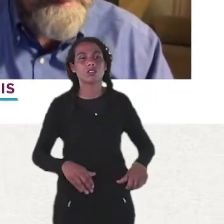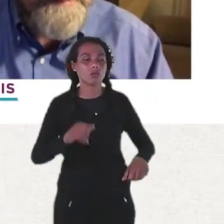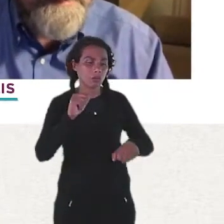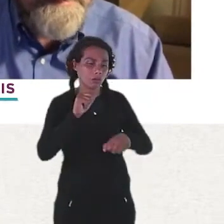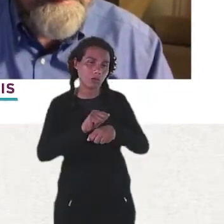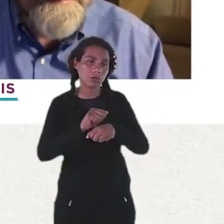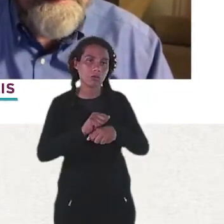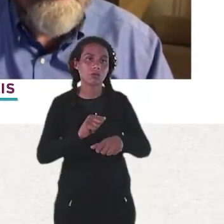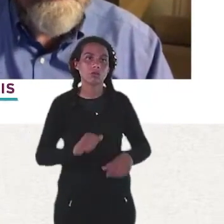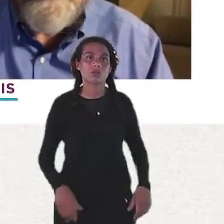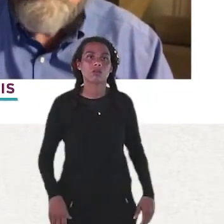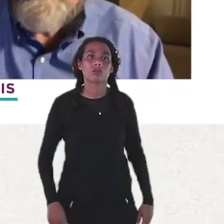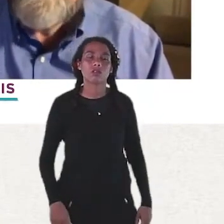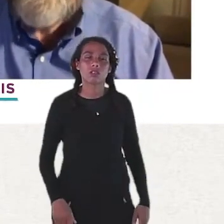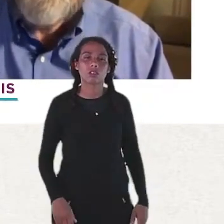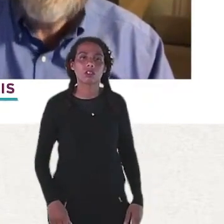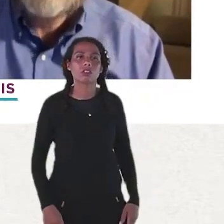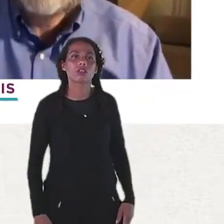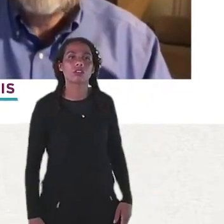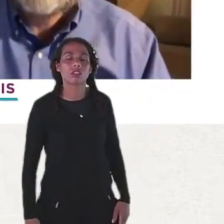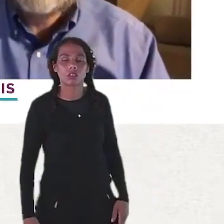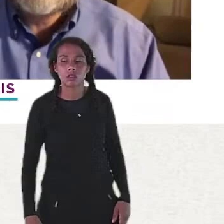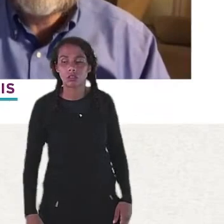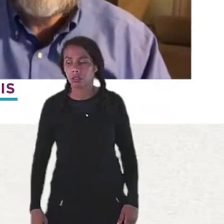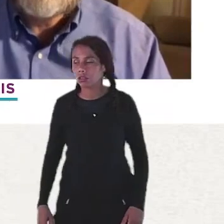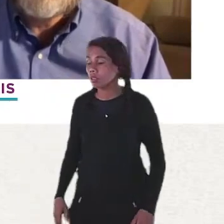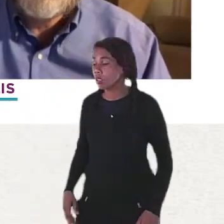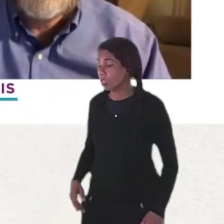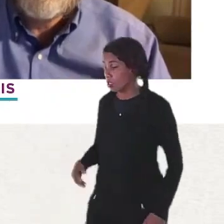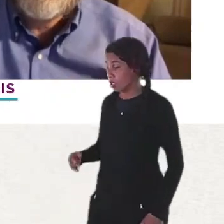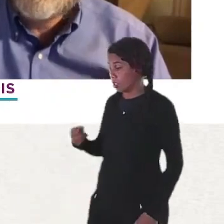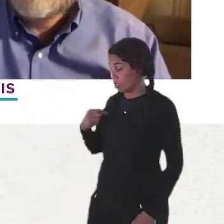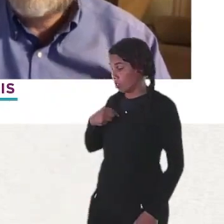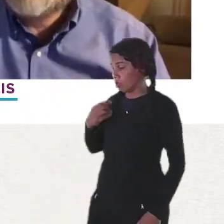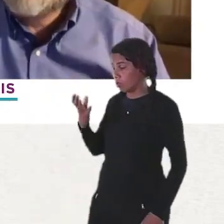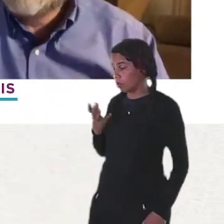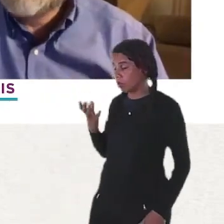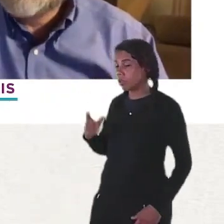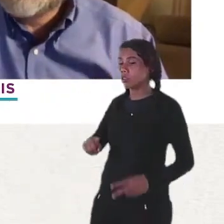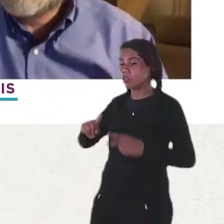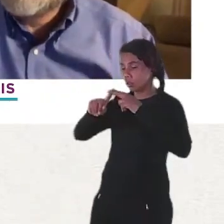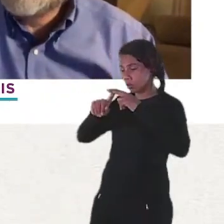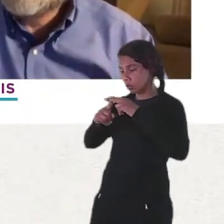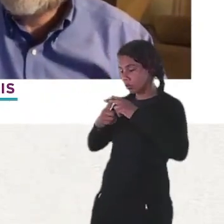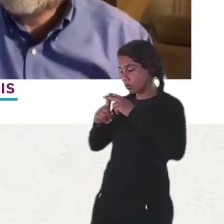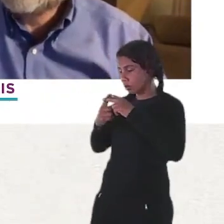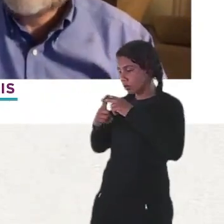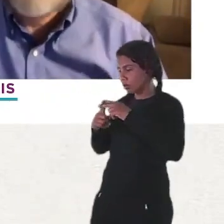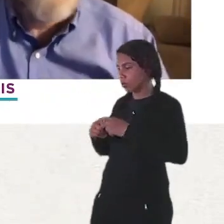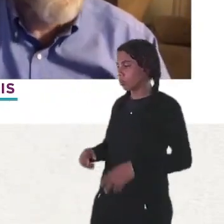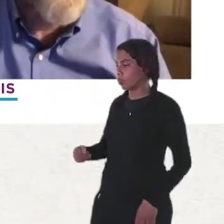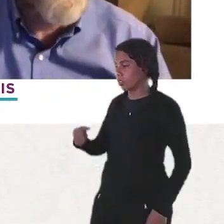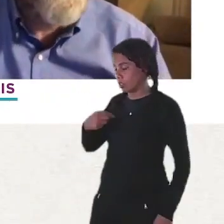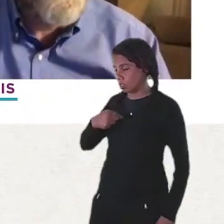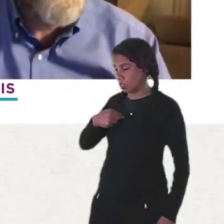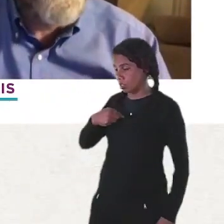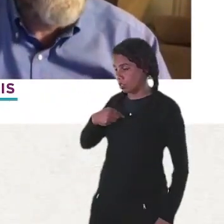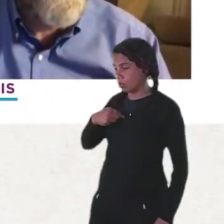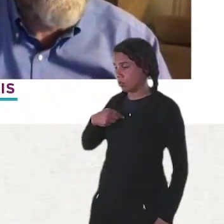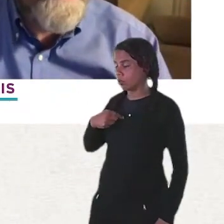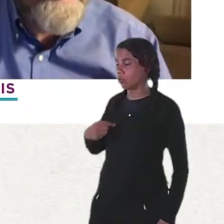Gerais. Mas eu queria fazer uma correção. Eu o convido oficialmente a ser um mineiro de Minas, mas não do sul de